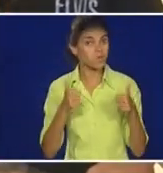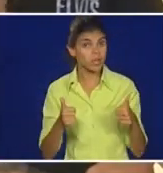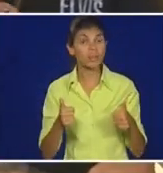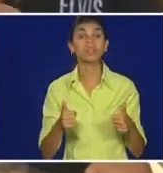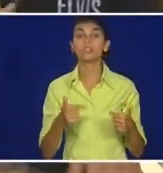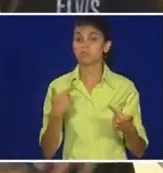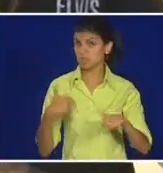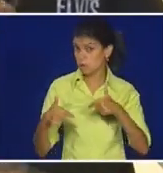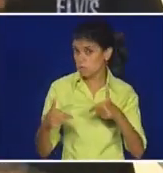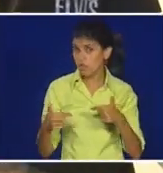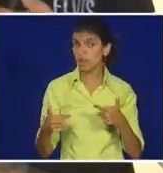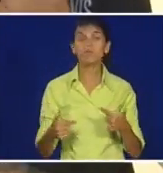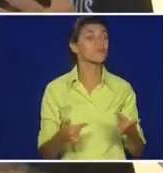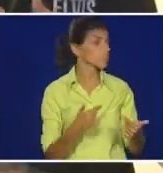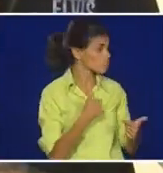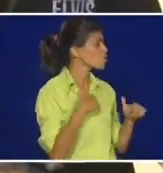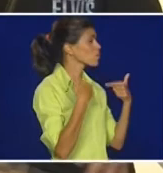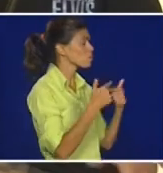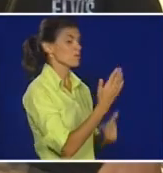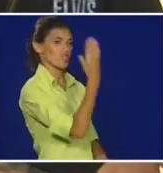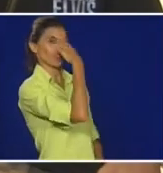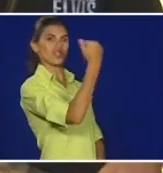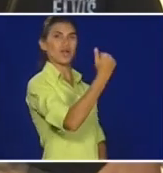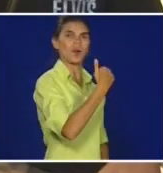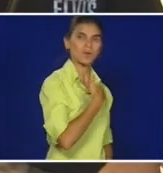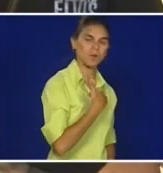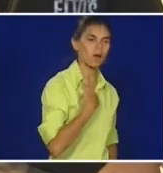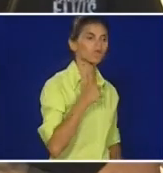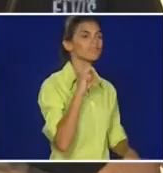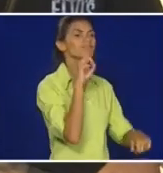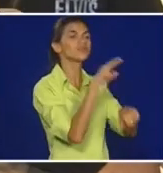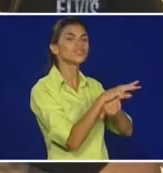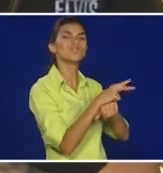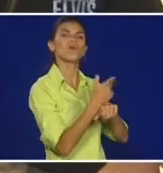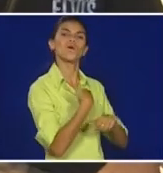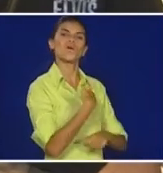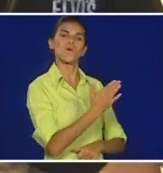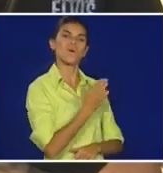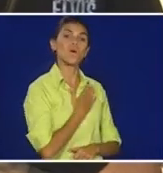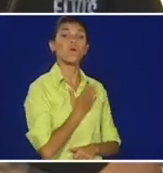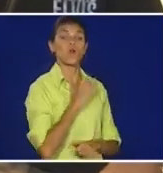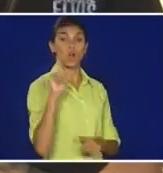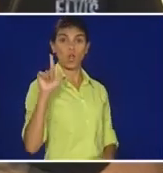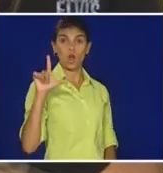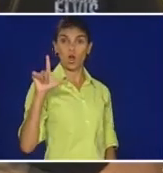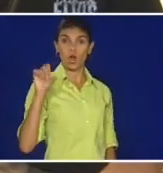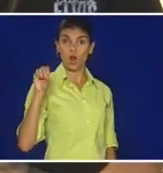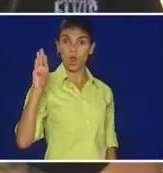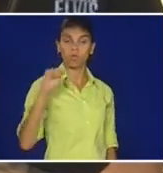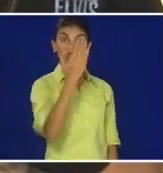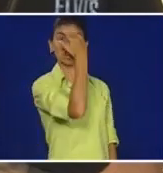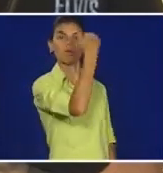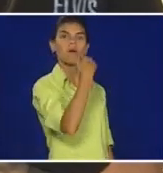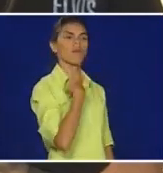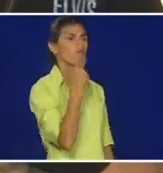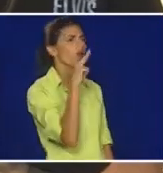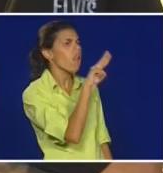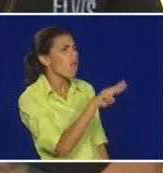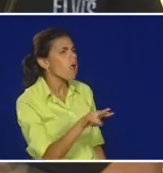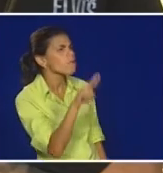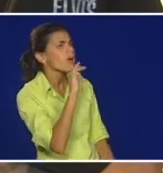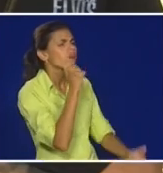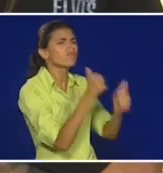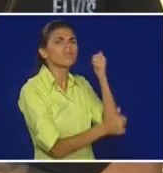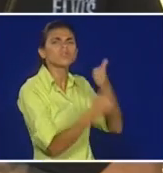minha liga, primo, fatelito, campeão do Gogo, sabe?